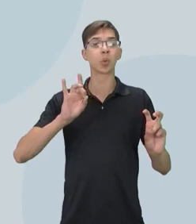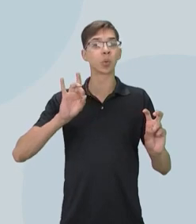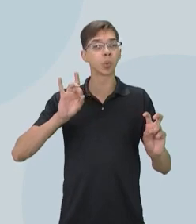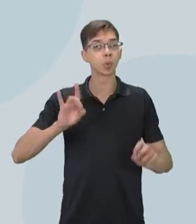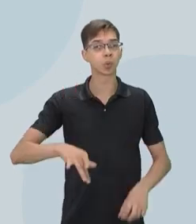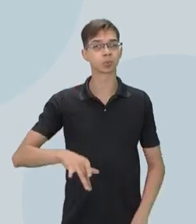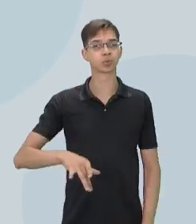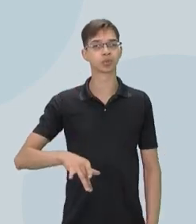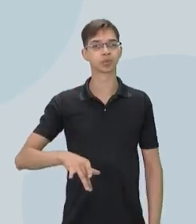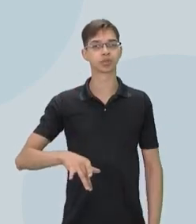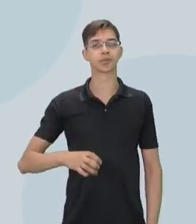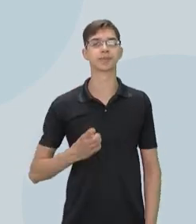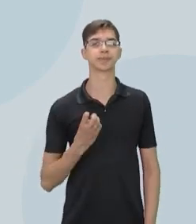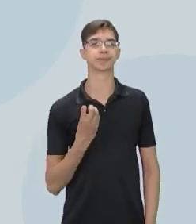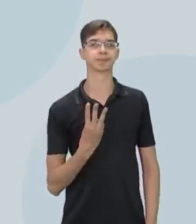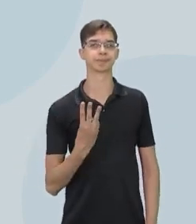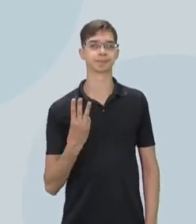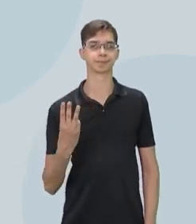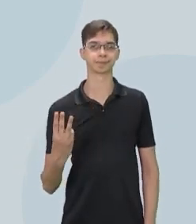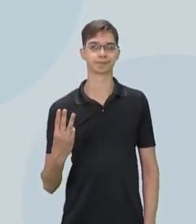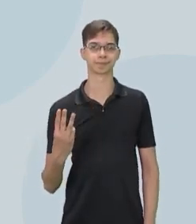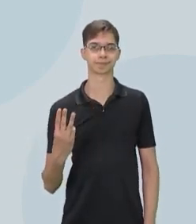o 33,